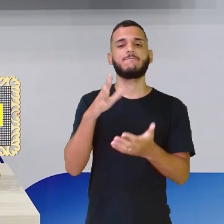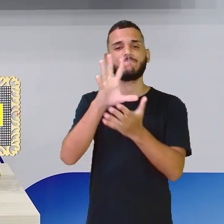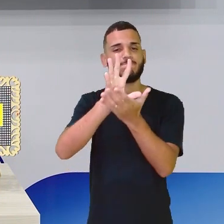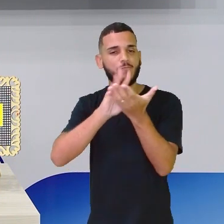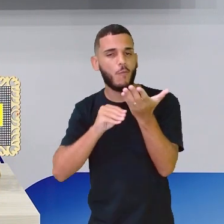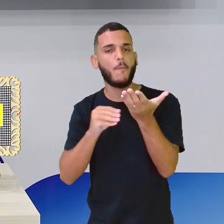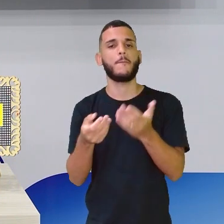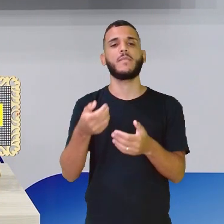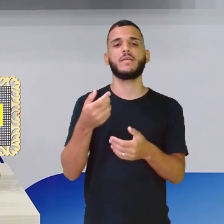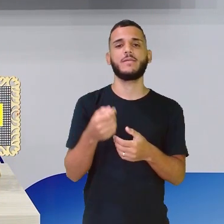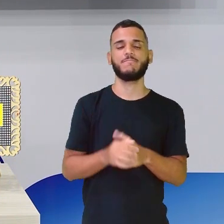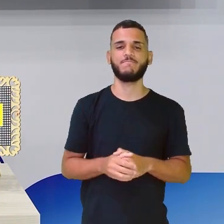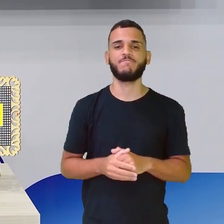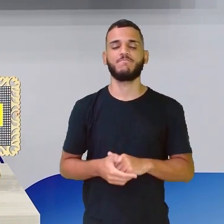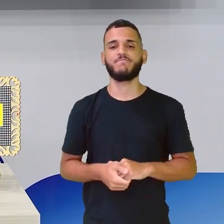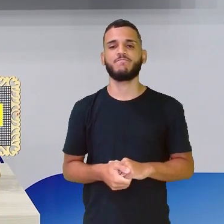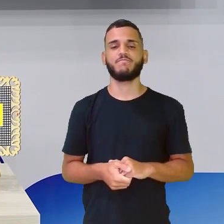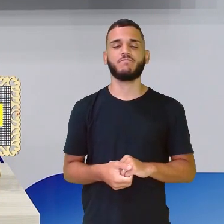obras,